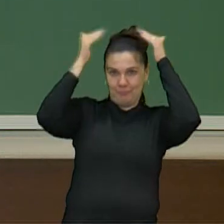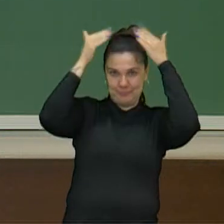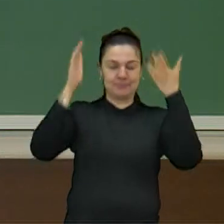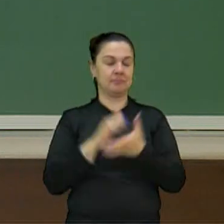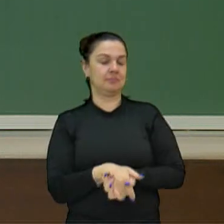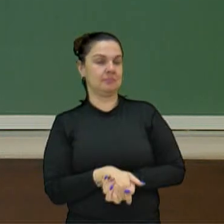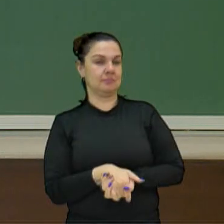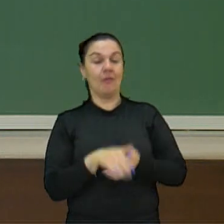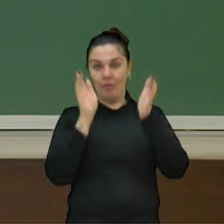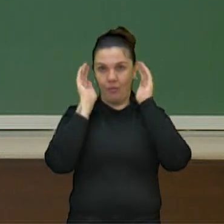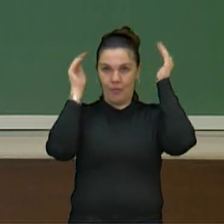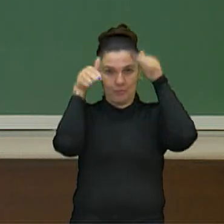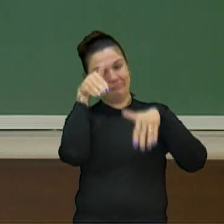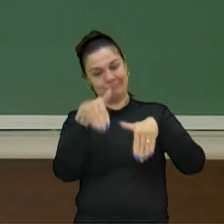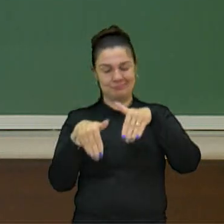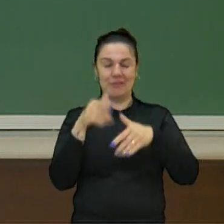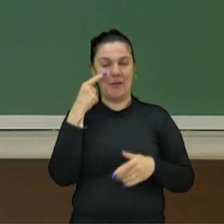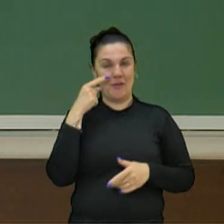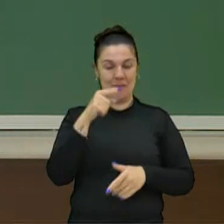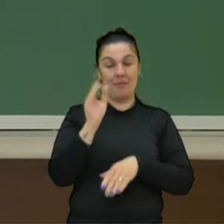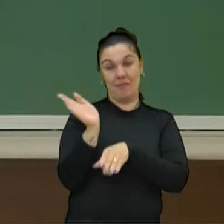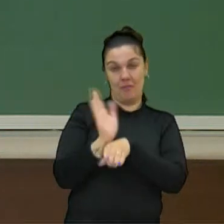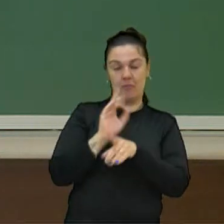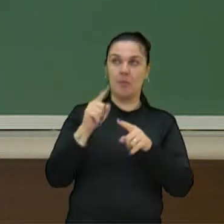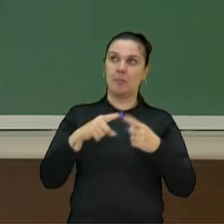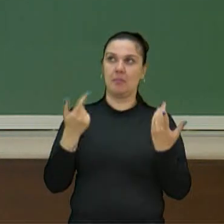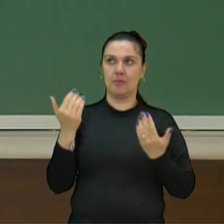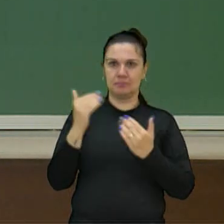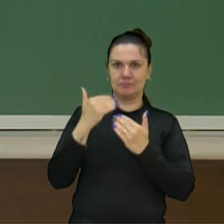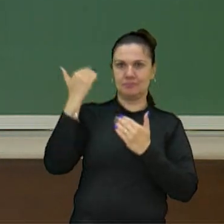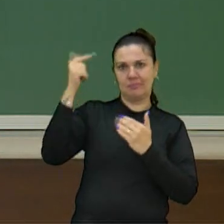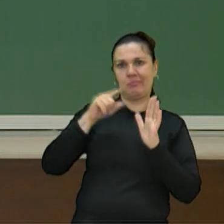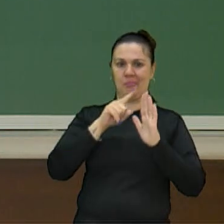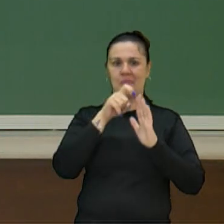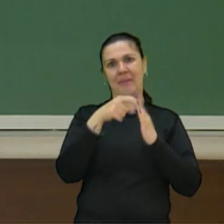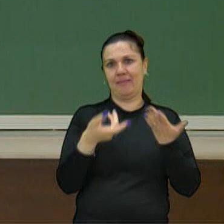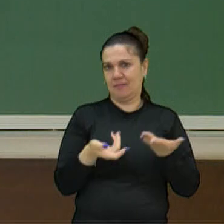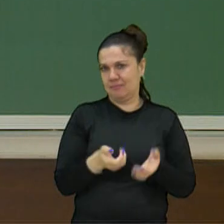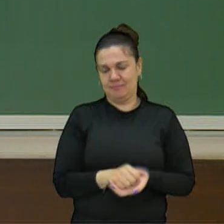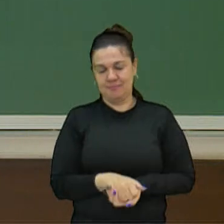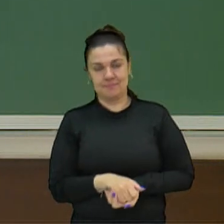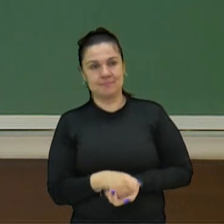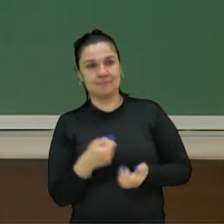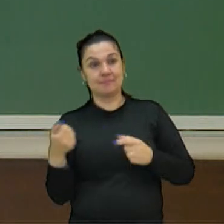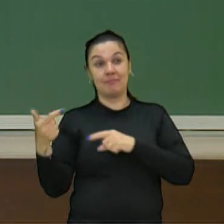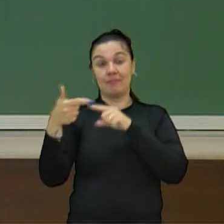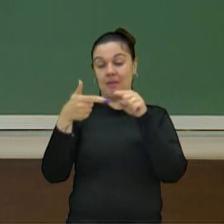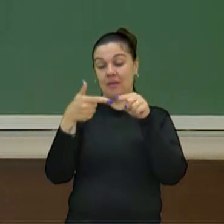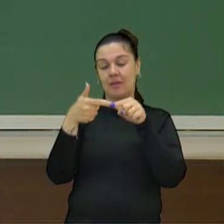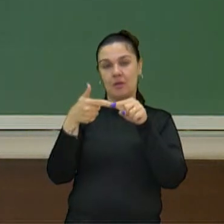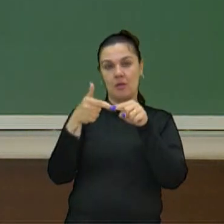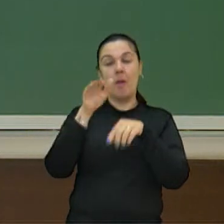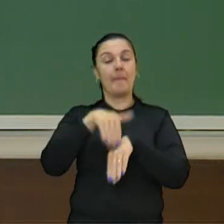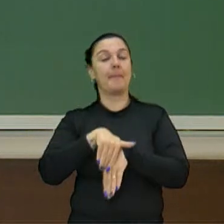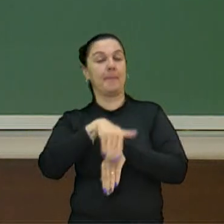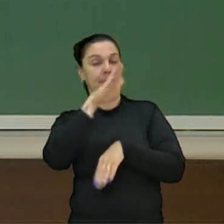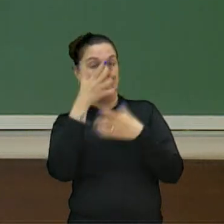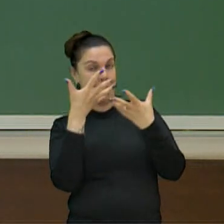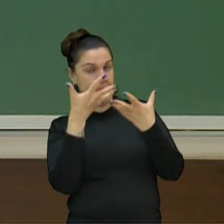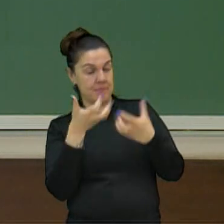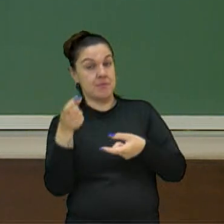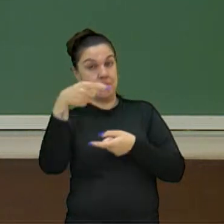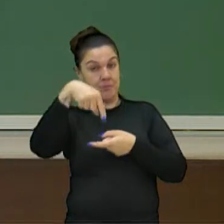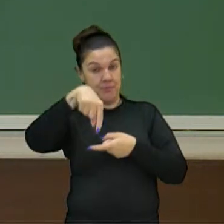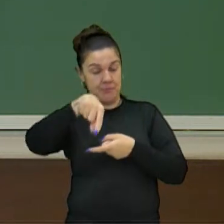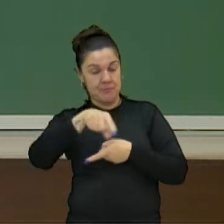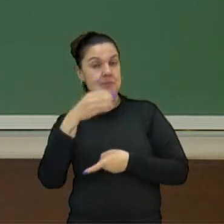Não aquele ET que a gente vê nos filmes, né? Mas um ET que era quase uma bactéria. Próxima teoria, que é a mais aceita, que vocês têm